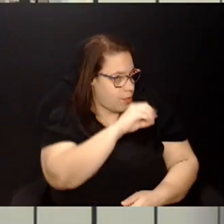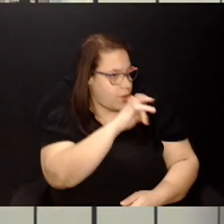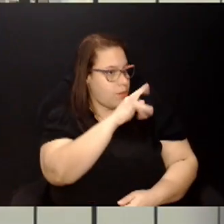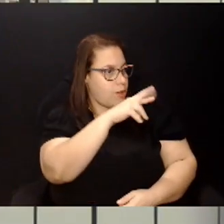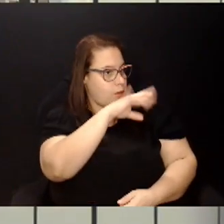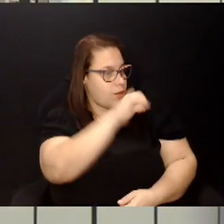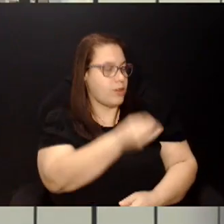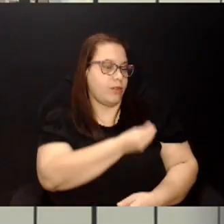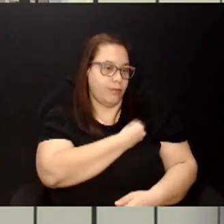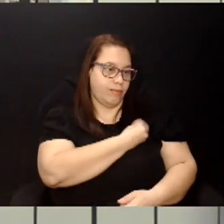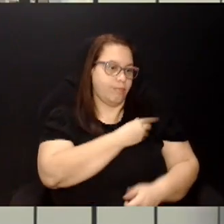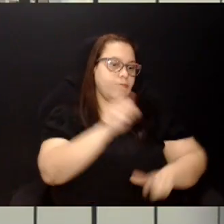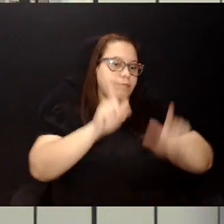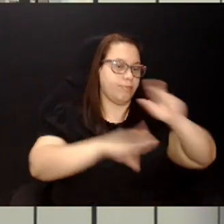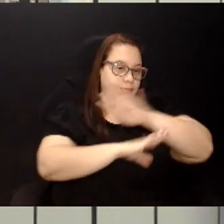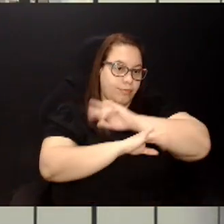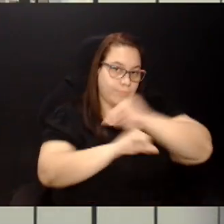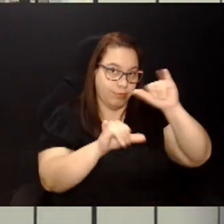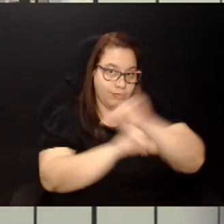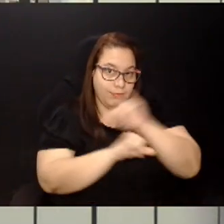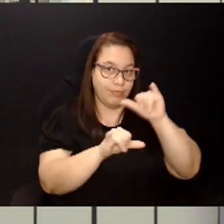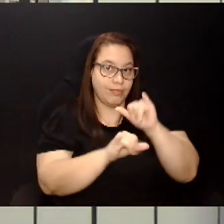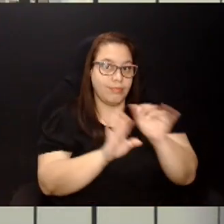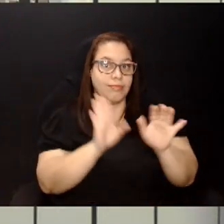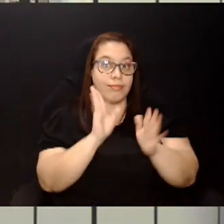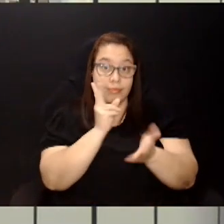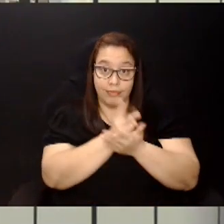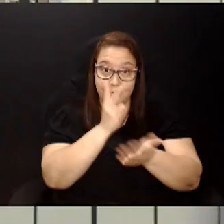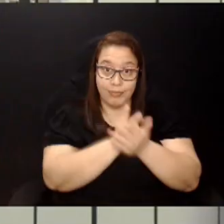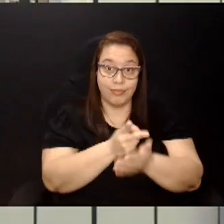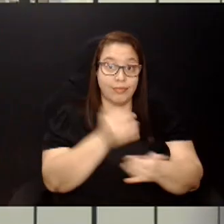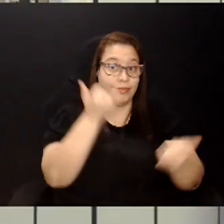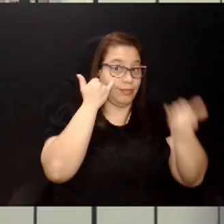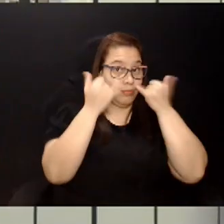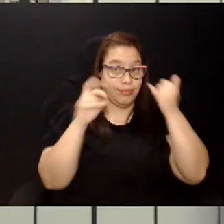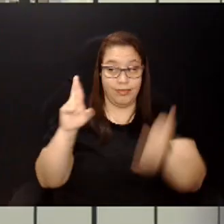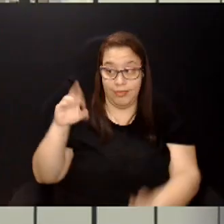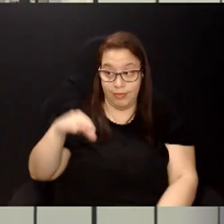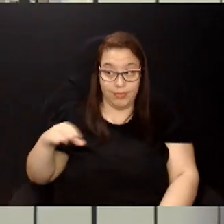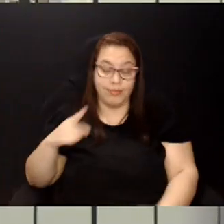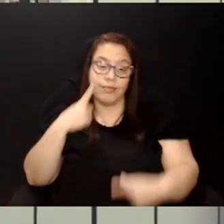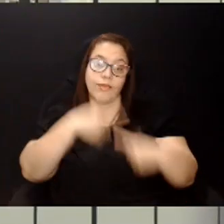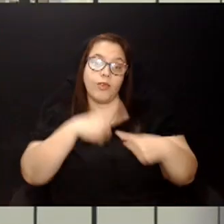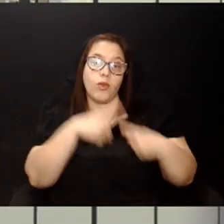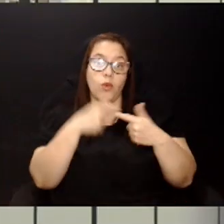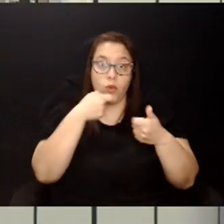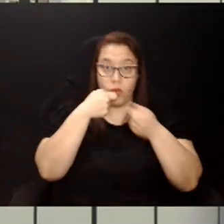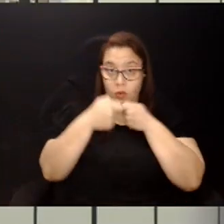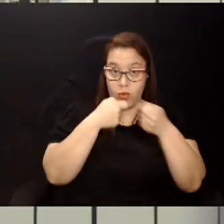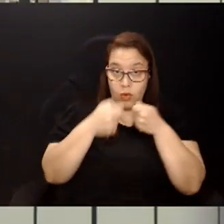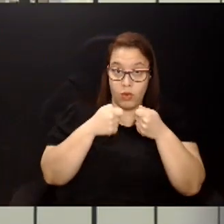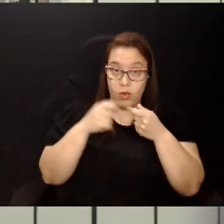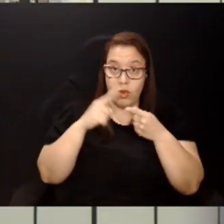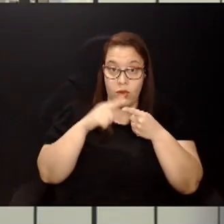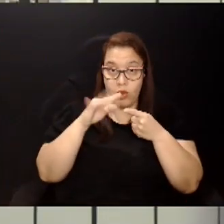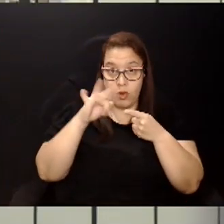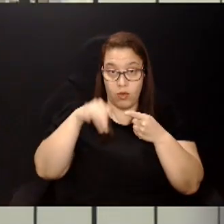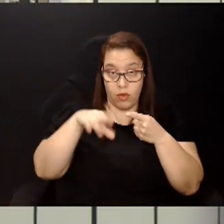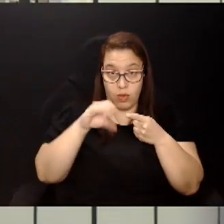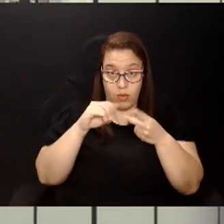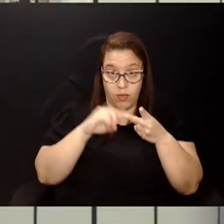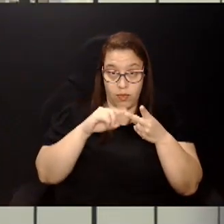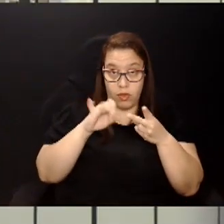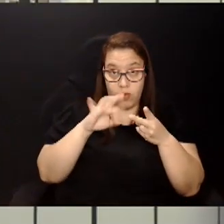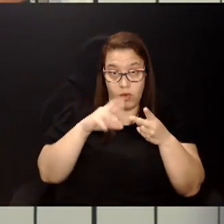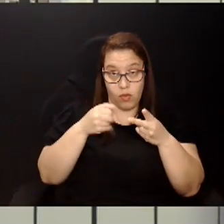aqui do Jornal Câmara Notícia, e a gente segue com as notícias da metrópole, porque os jornalistas Fabiano Ormanese e Francisco